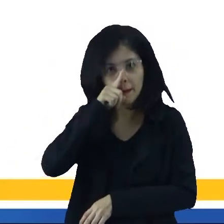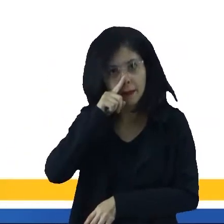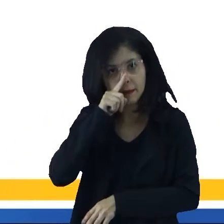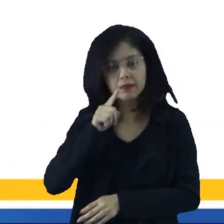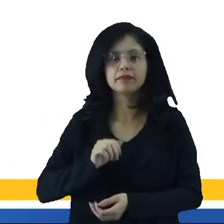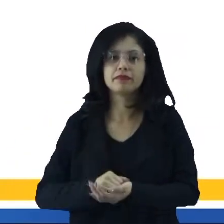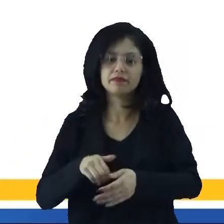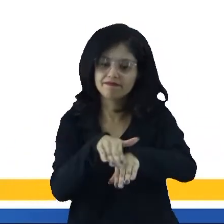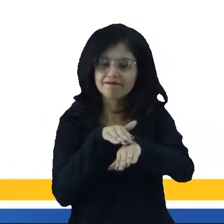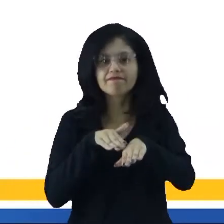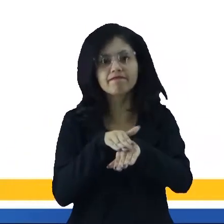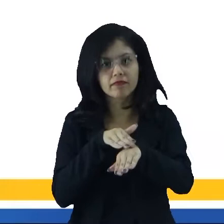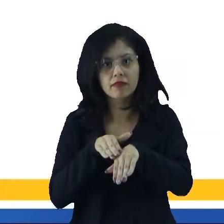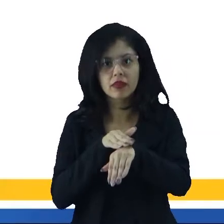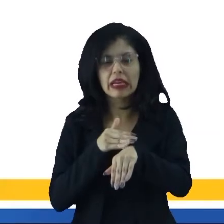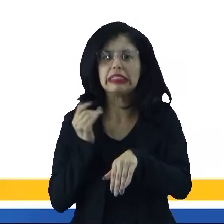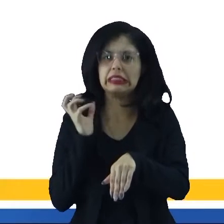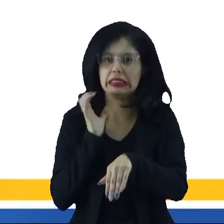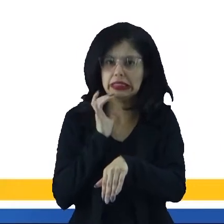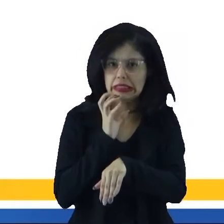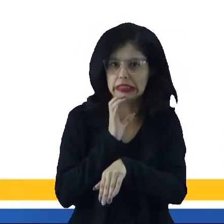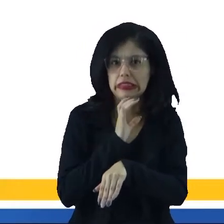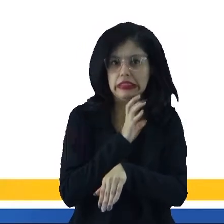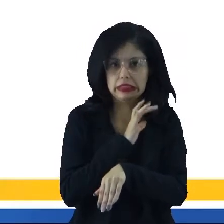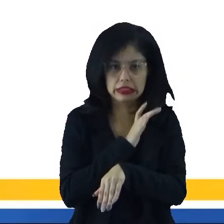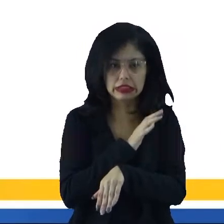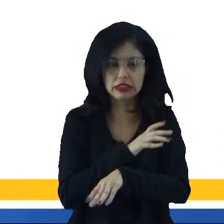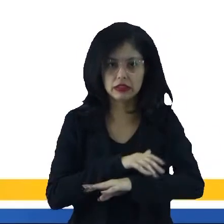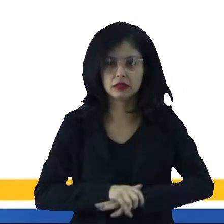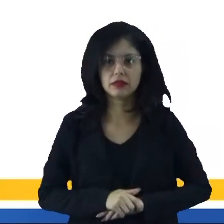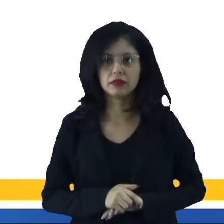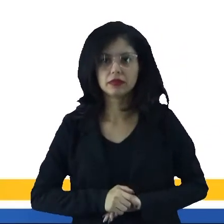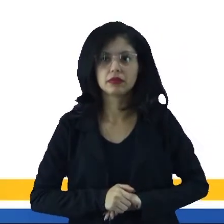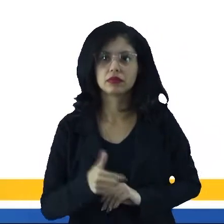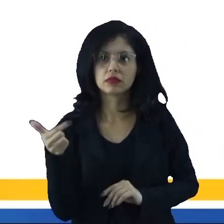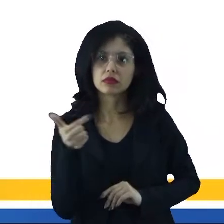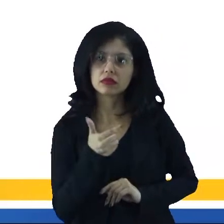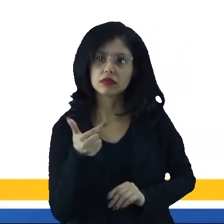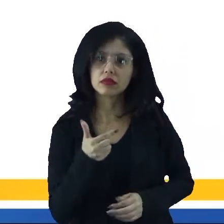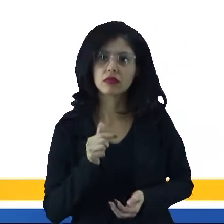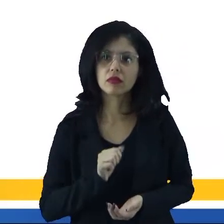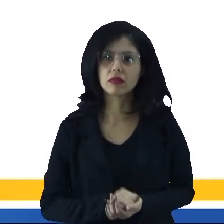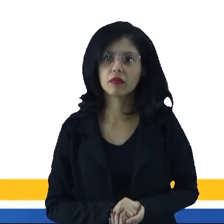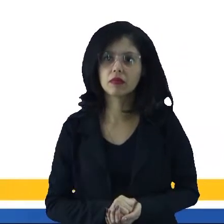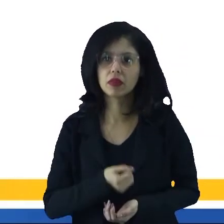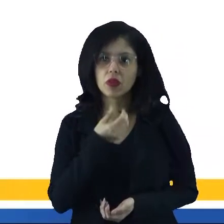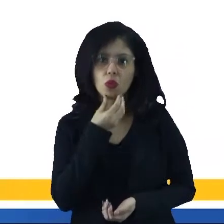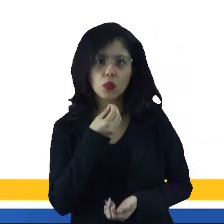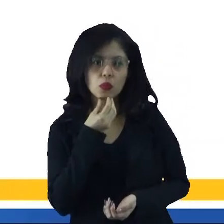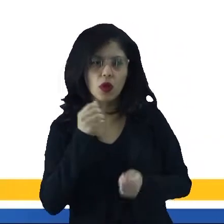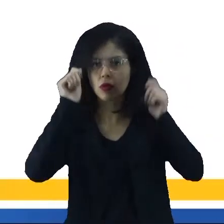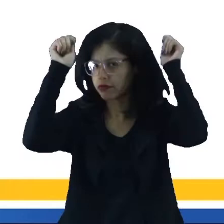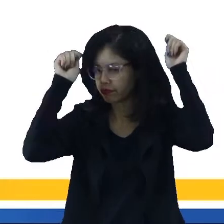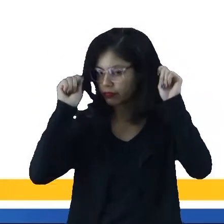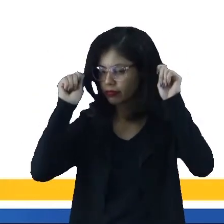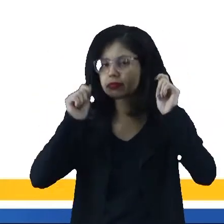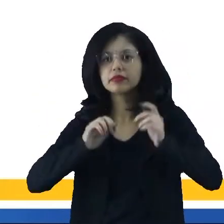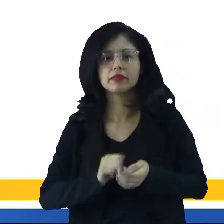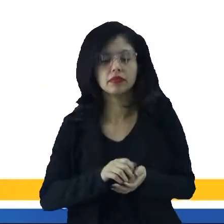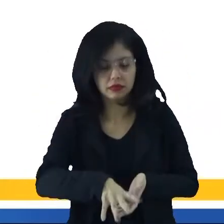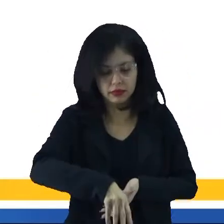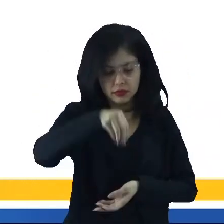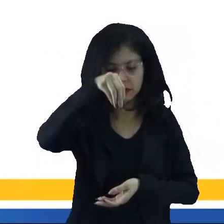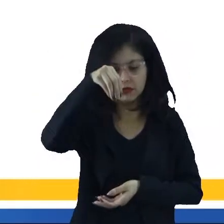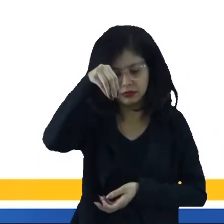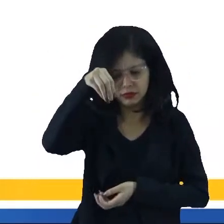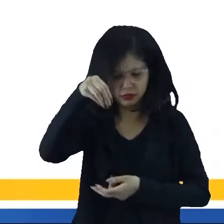machuca a pele da pessoa se a gente tocar em água viva. No segundo quadrinho, o menino maluquinho, ele já pega